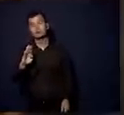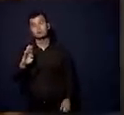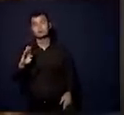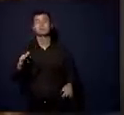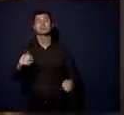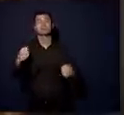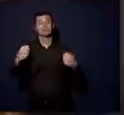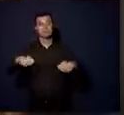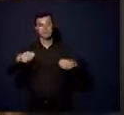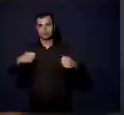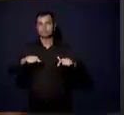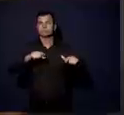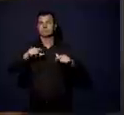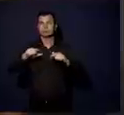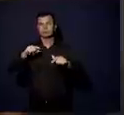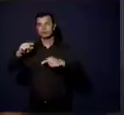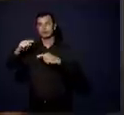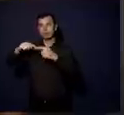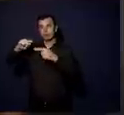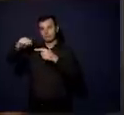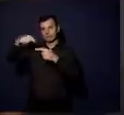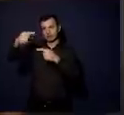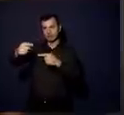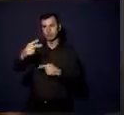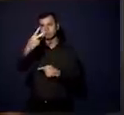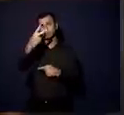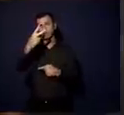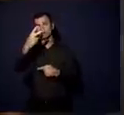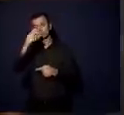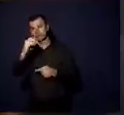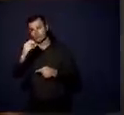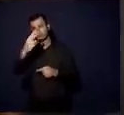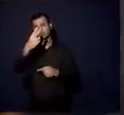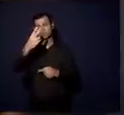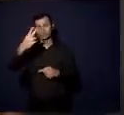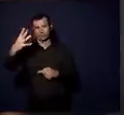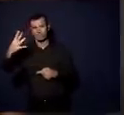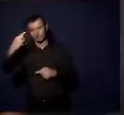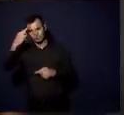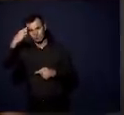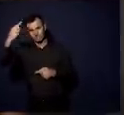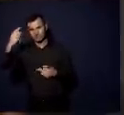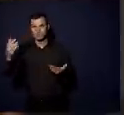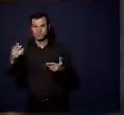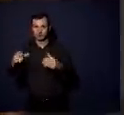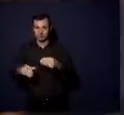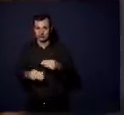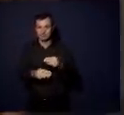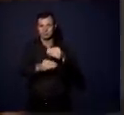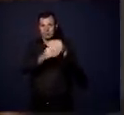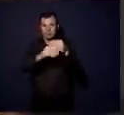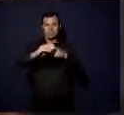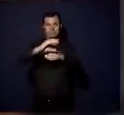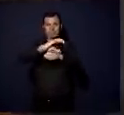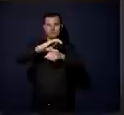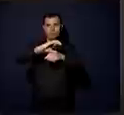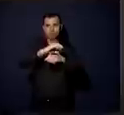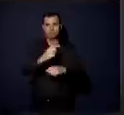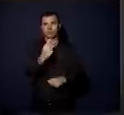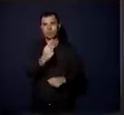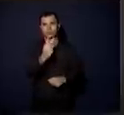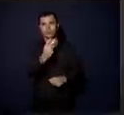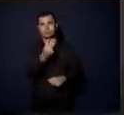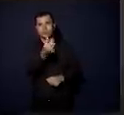esse mesmo trabalho para 2024 mas a gente tem que lembrar a gente teve agora né emenda constitucional 126 que coloca